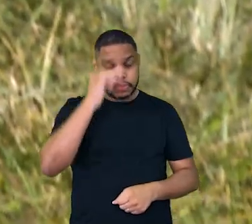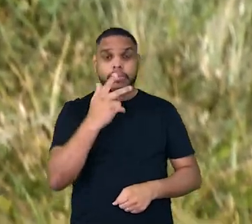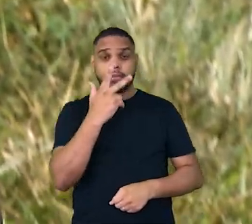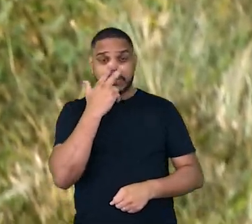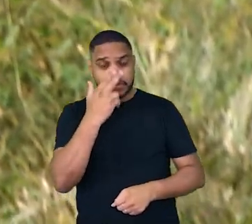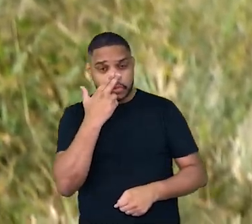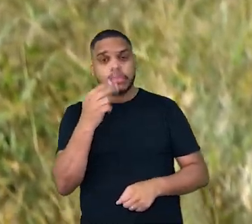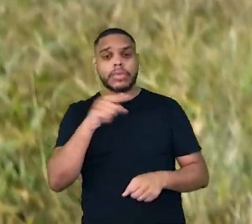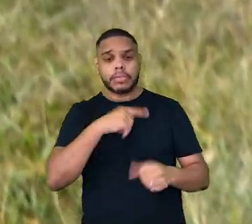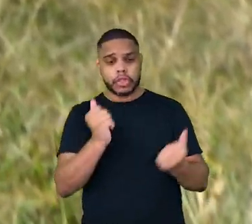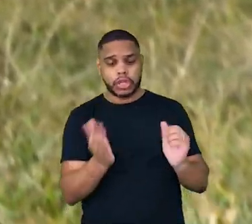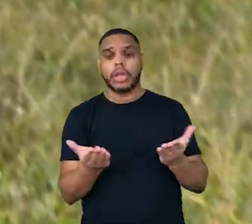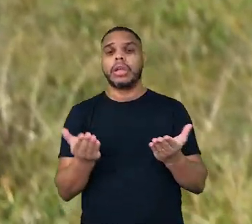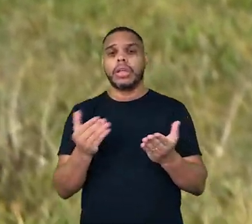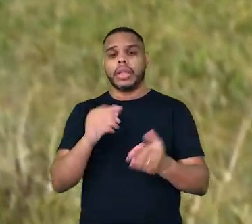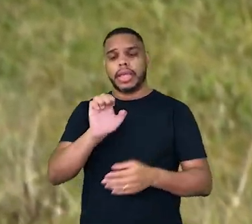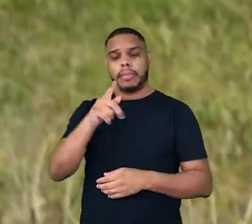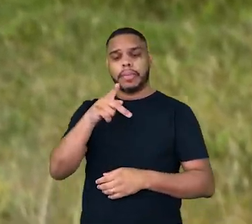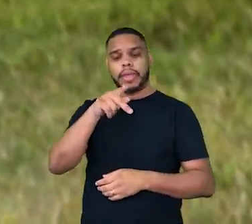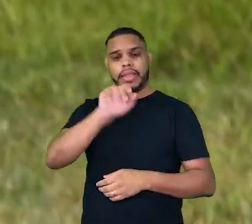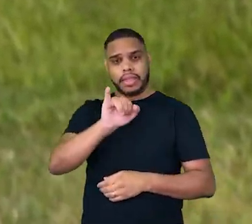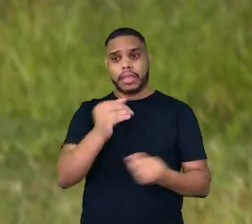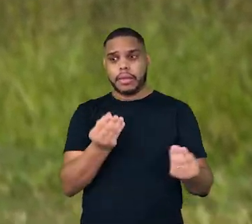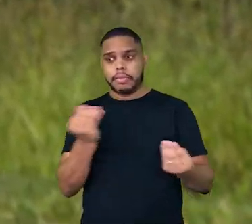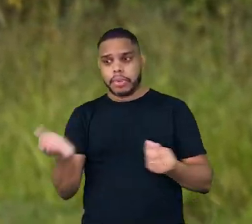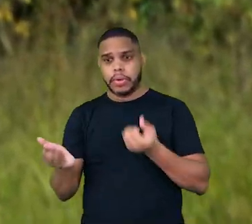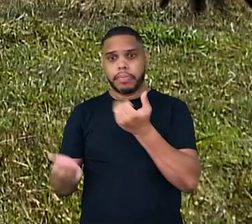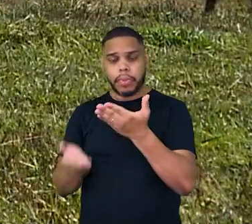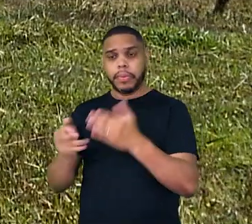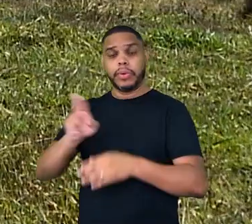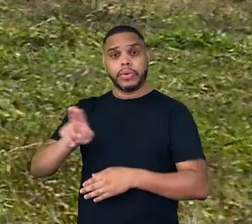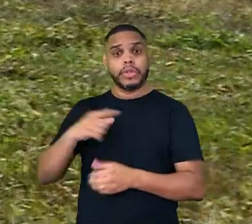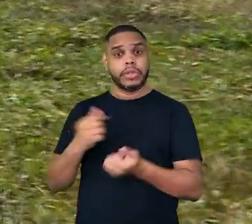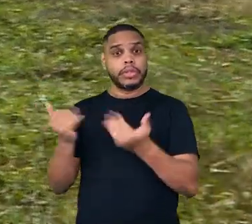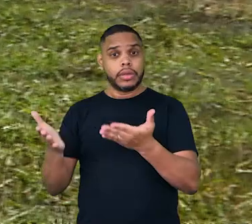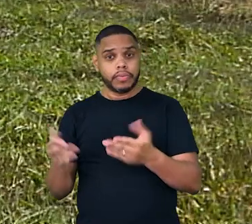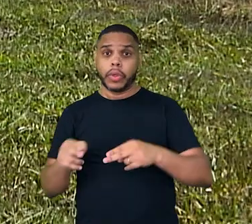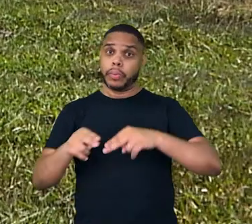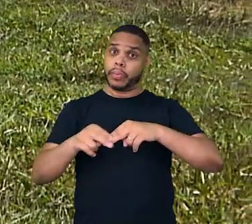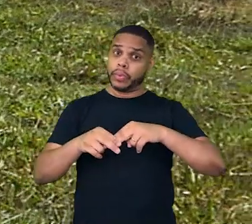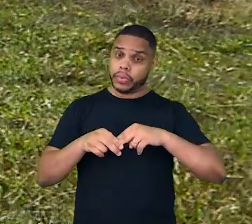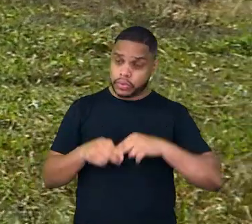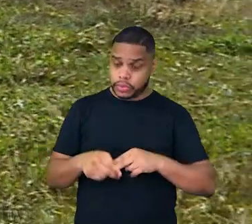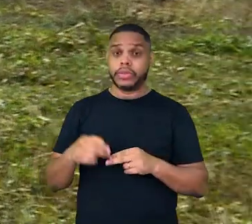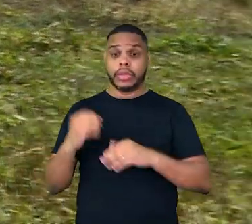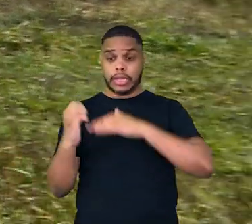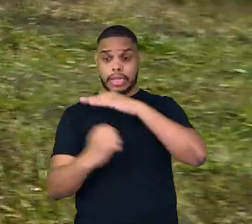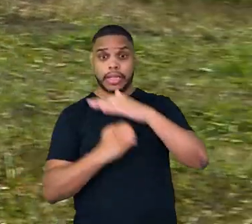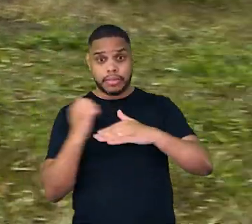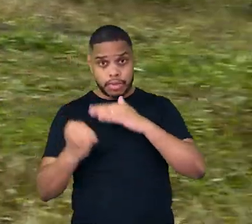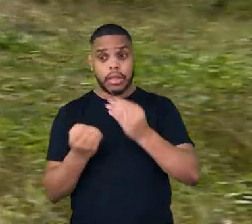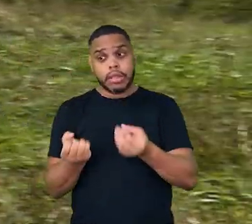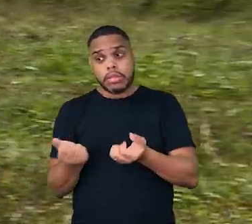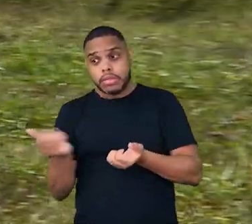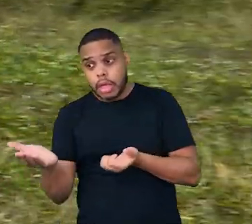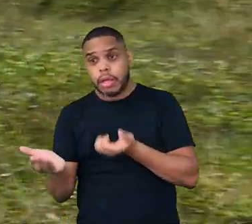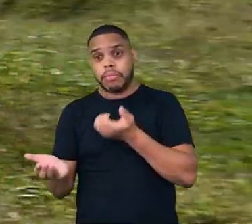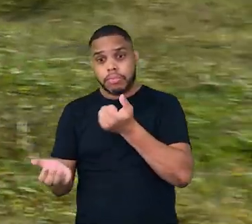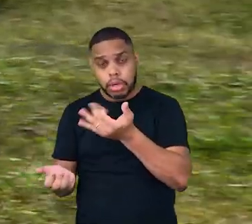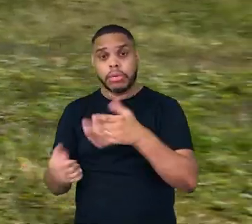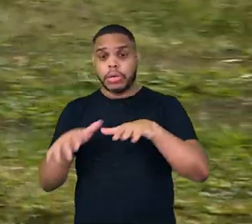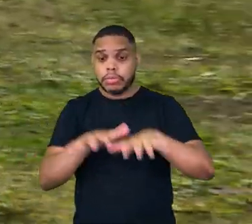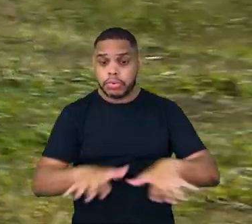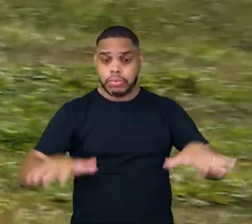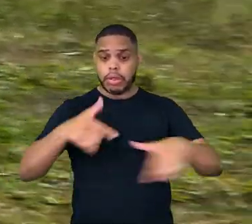ter recebido equipamentos de proteção individual. Isso demonstraria que a agropecuária proporcionava um